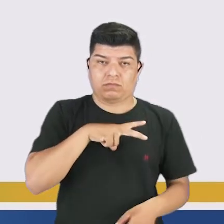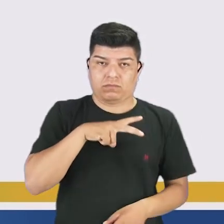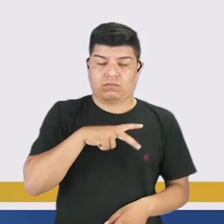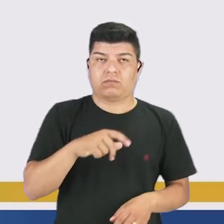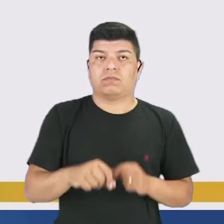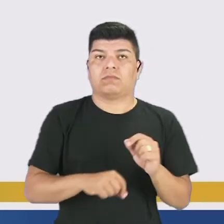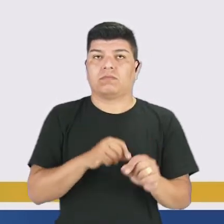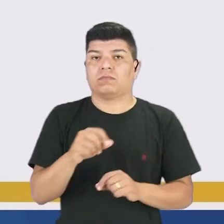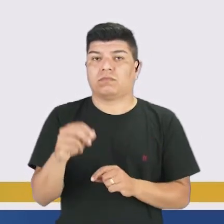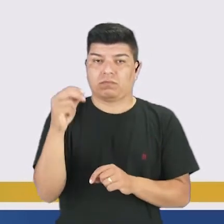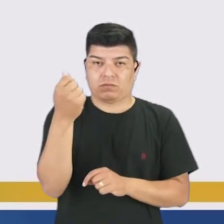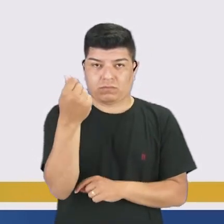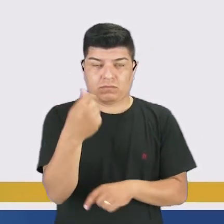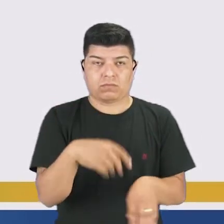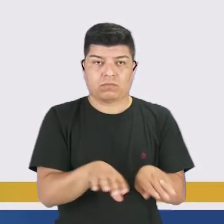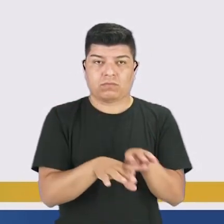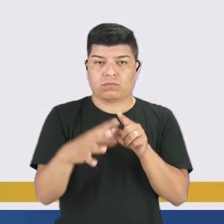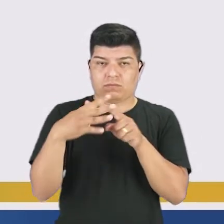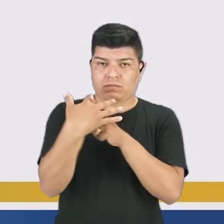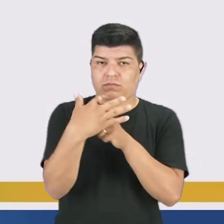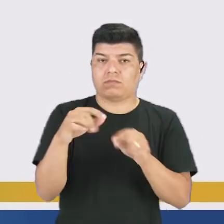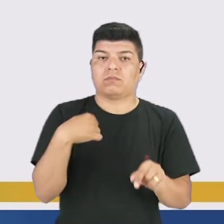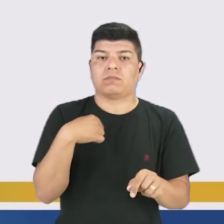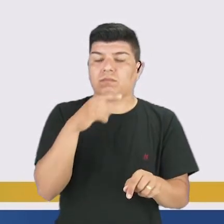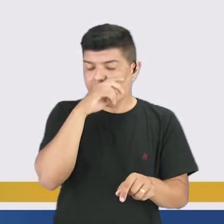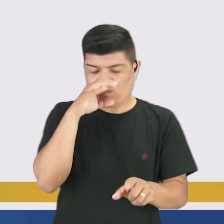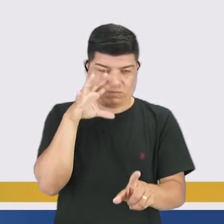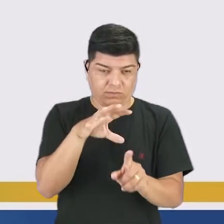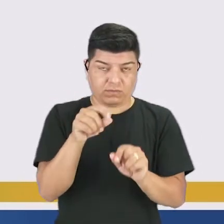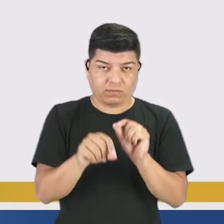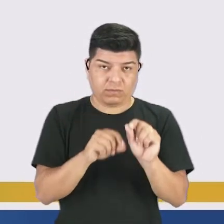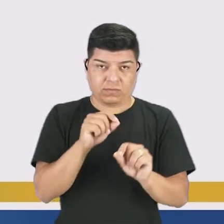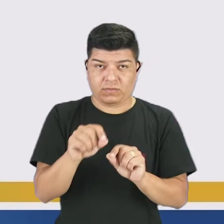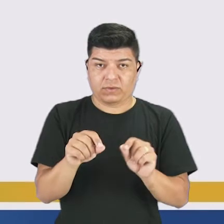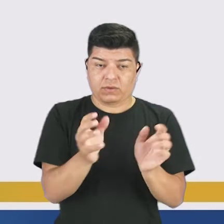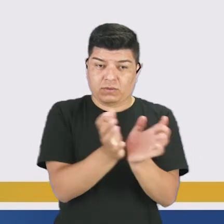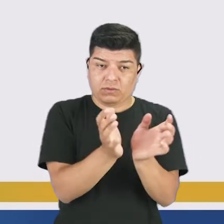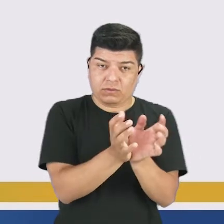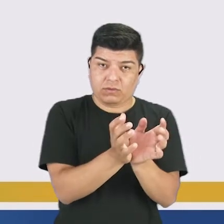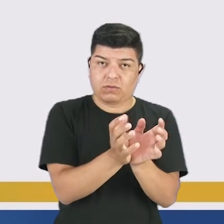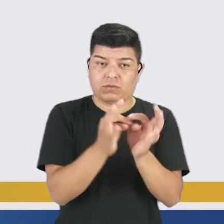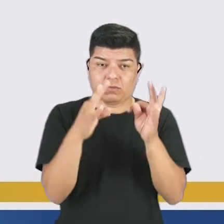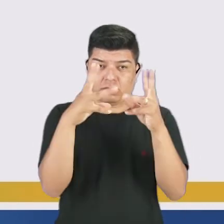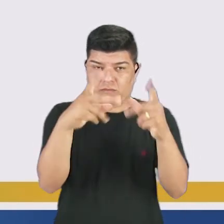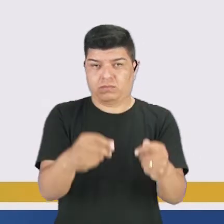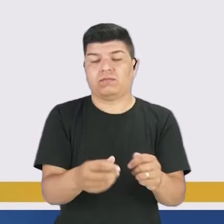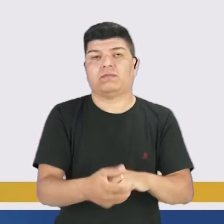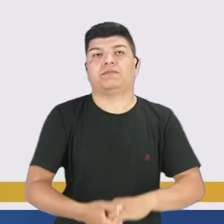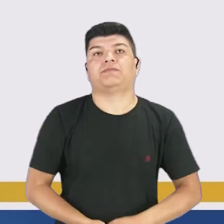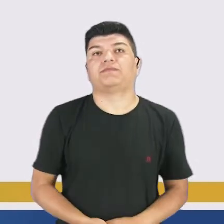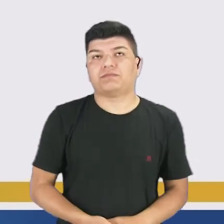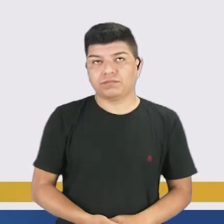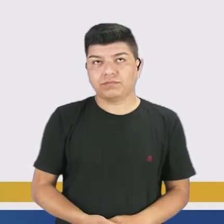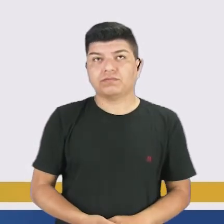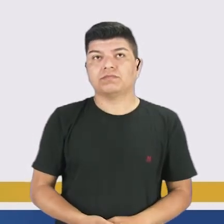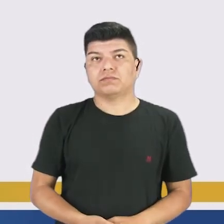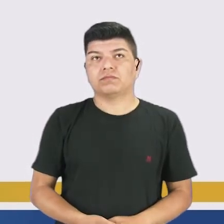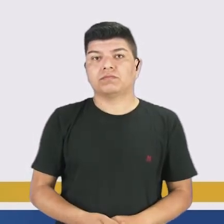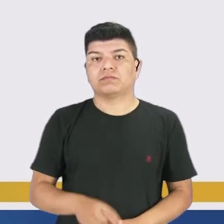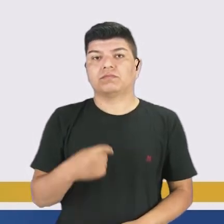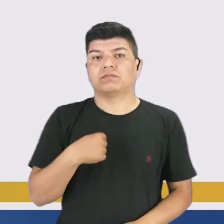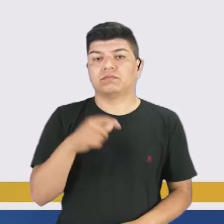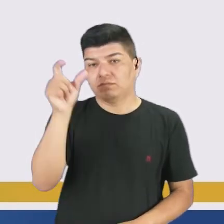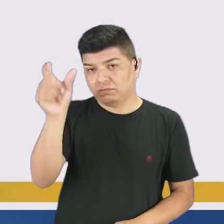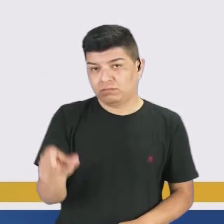privada no capitalismo e no socialismo, ênfase para a propriedade coletiva, para todos, né? Então esse é um dos